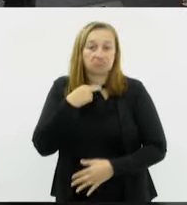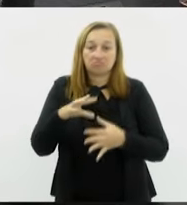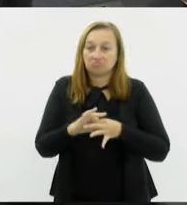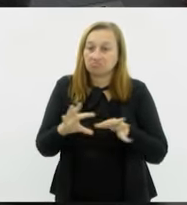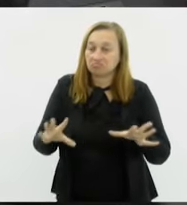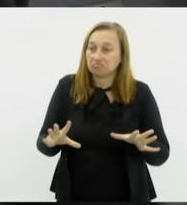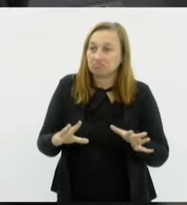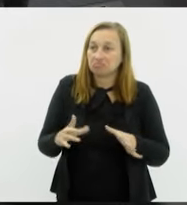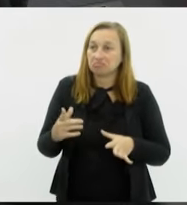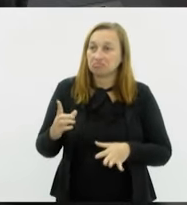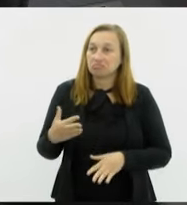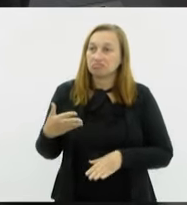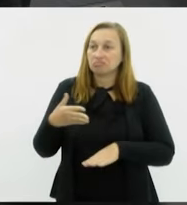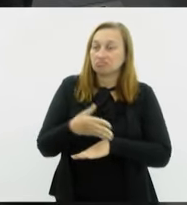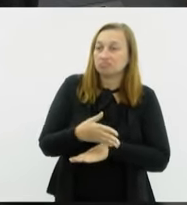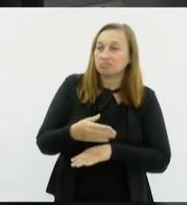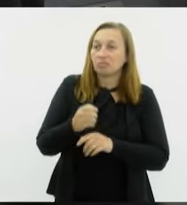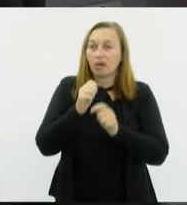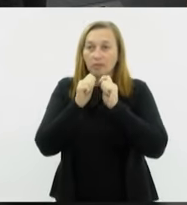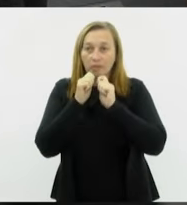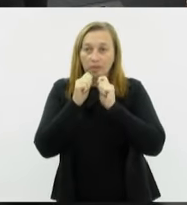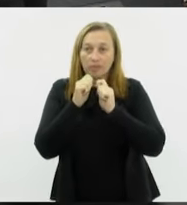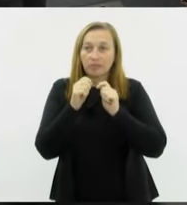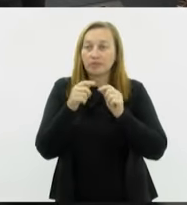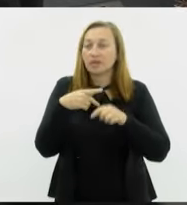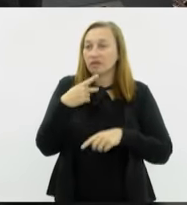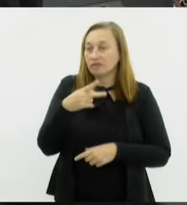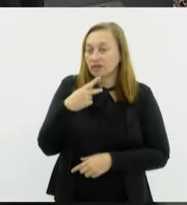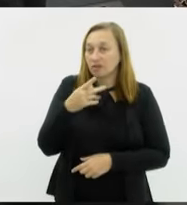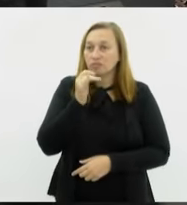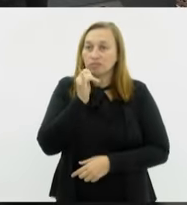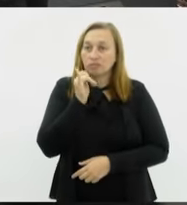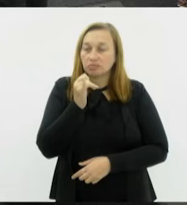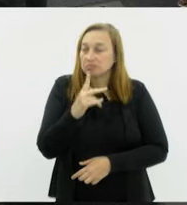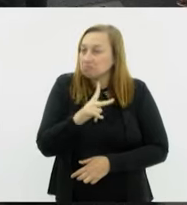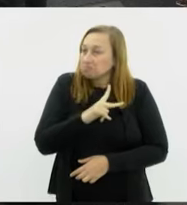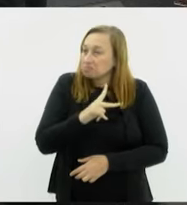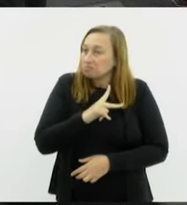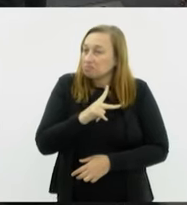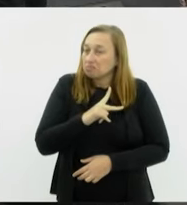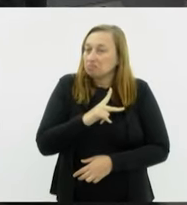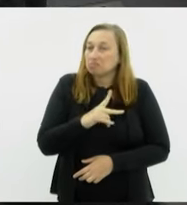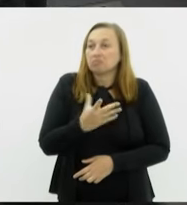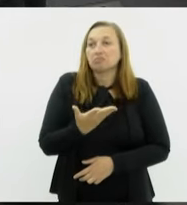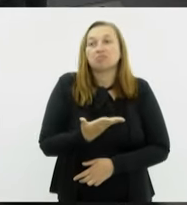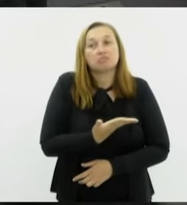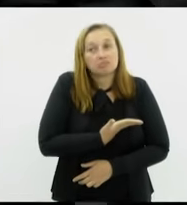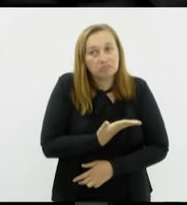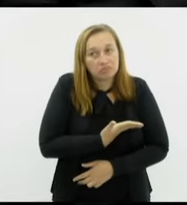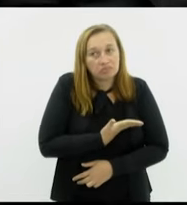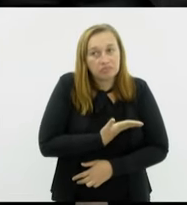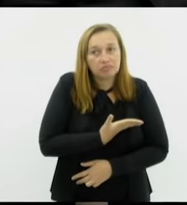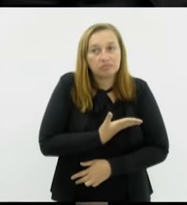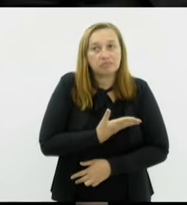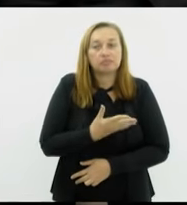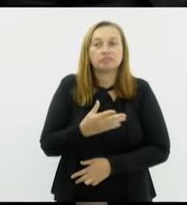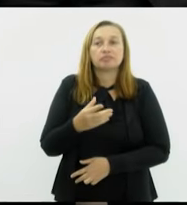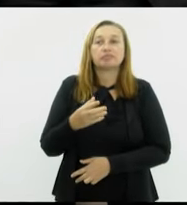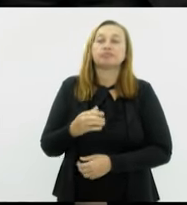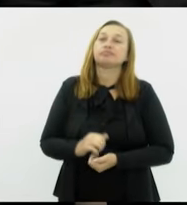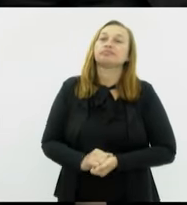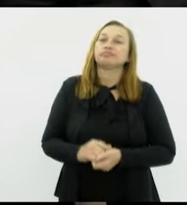de chegar a esse microfone e fazer também o meu relato pessoal sobre a nossa querida companheira enfermeira